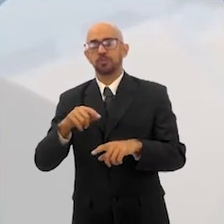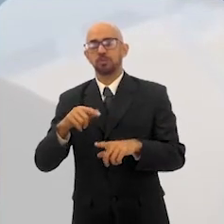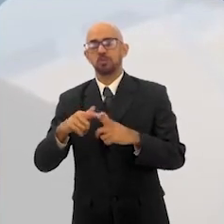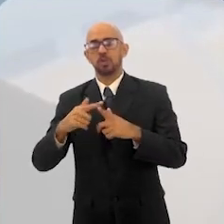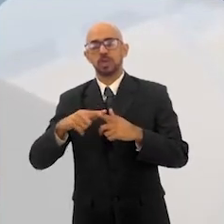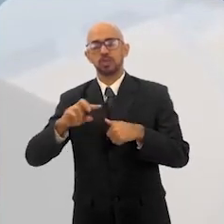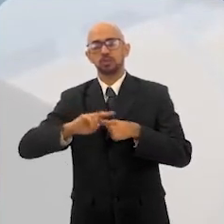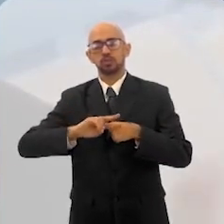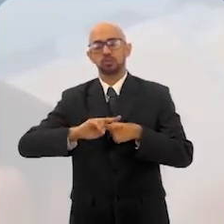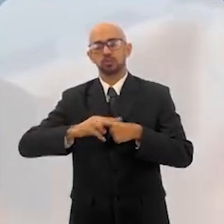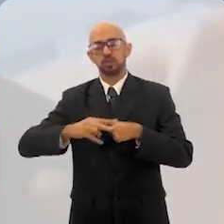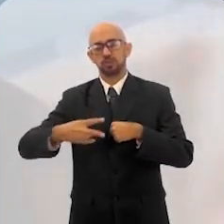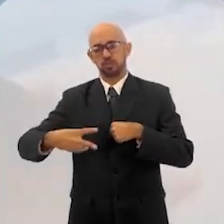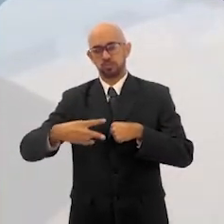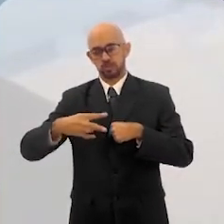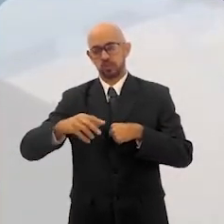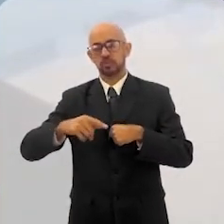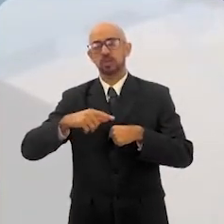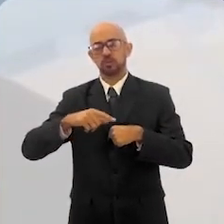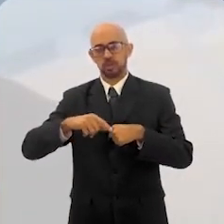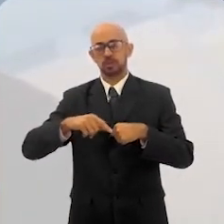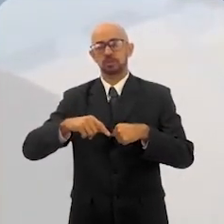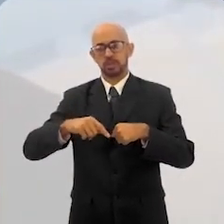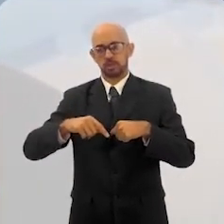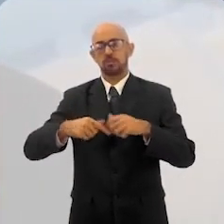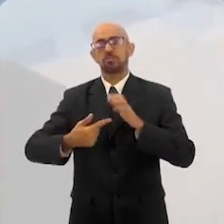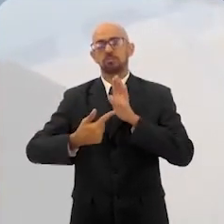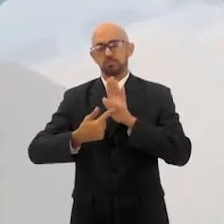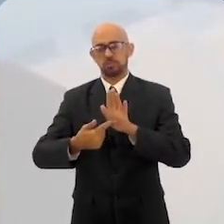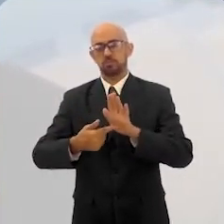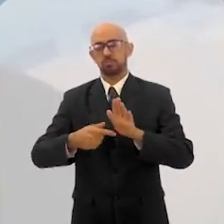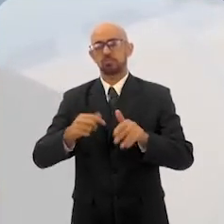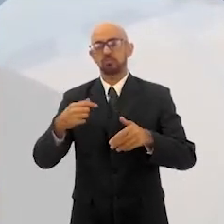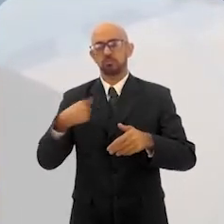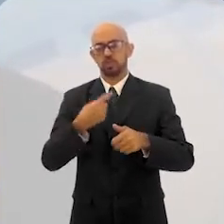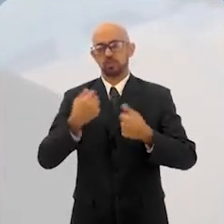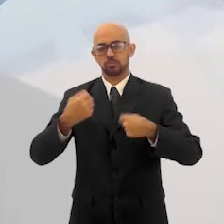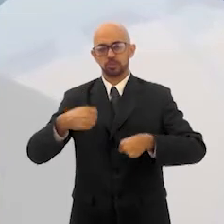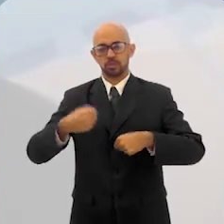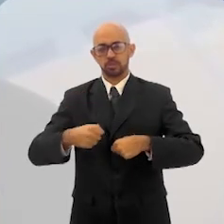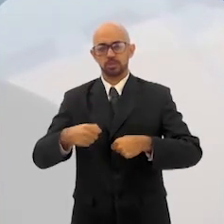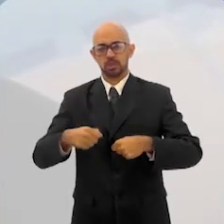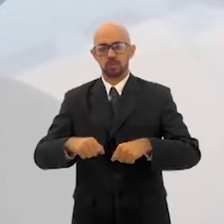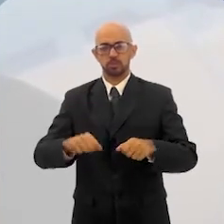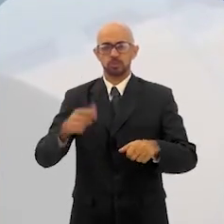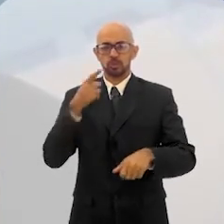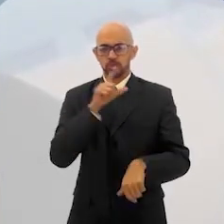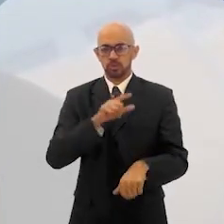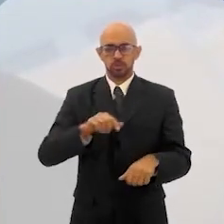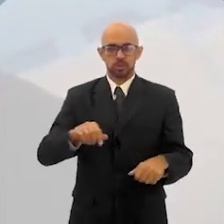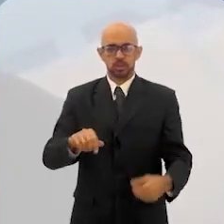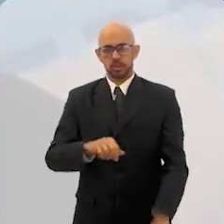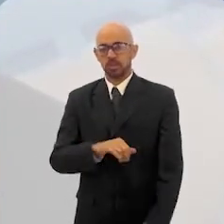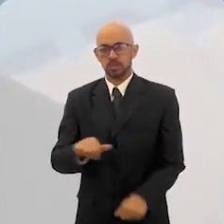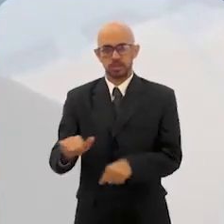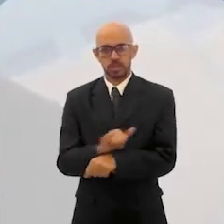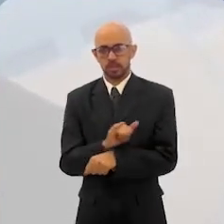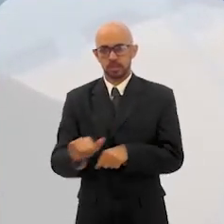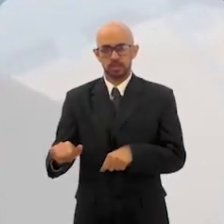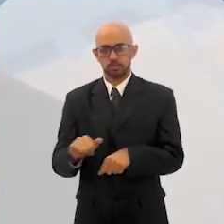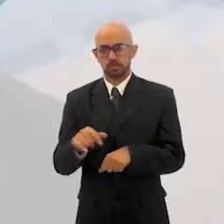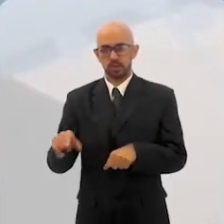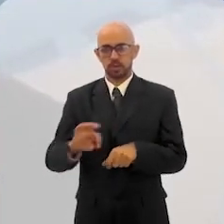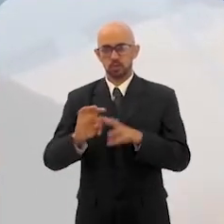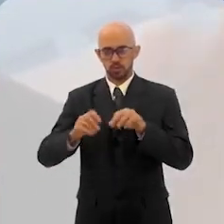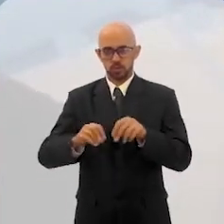reflete muito isso. A gente primeiro teve que criar as condições para legalmente ter esse aluno formado, porque a legislação toda